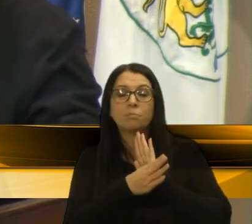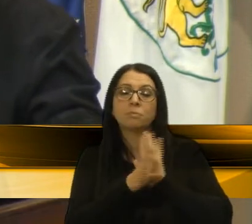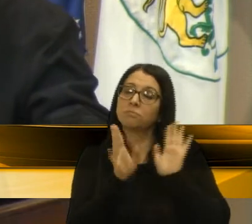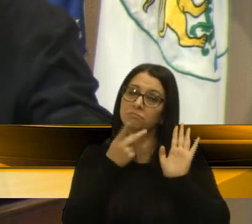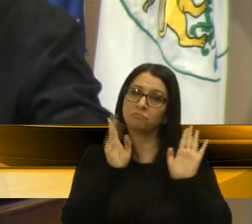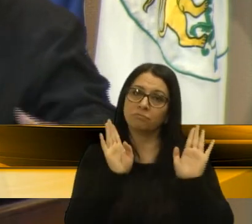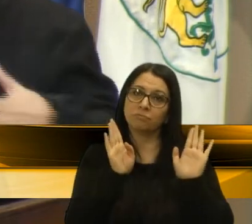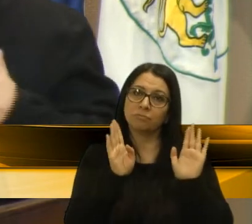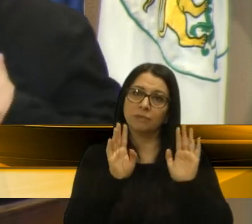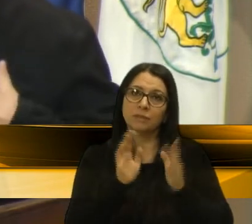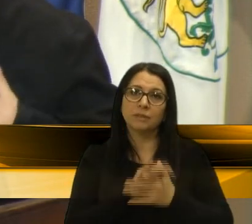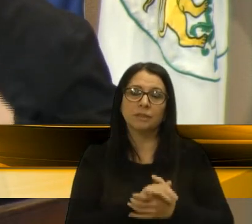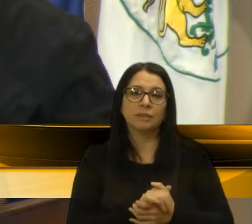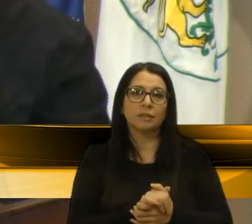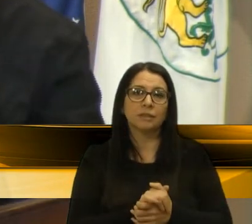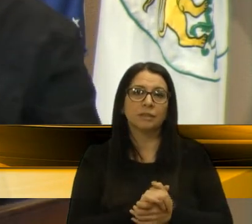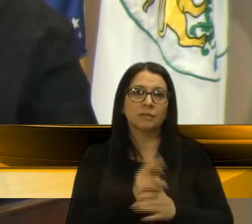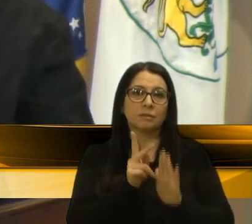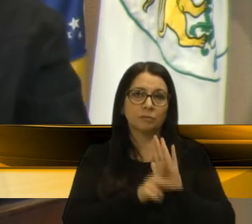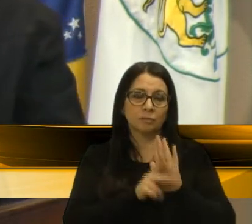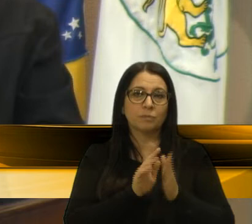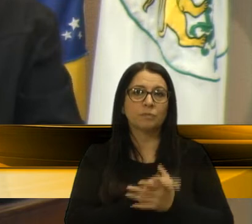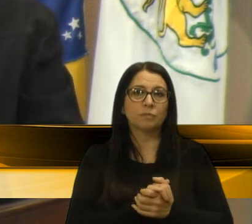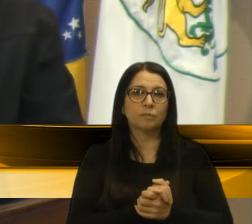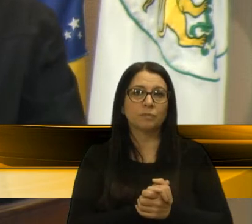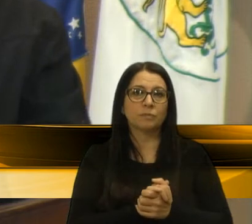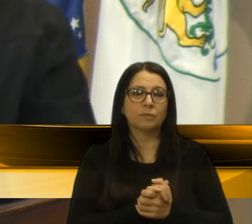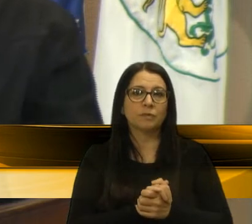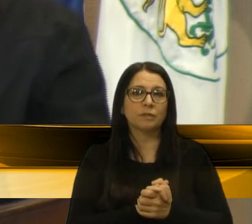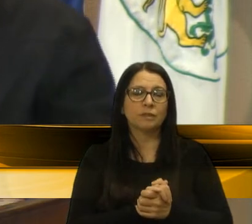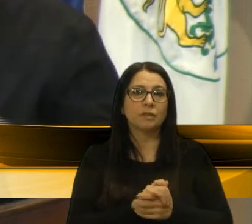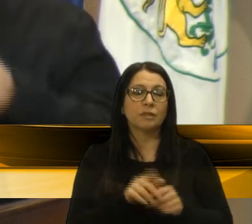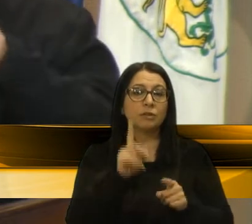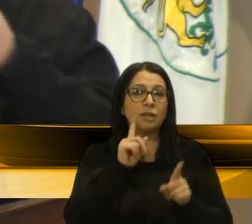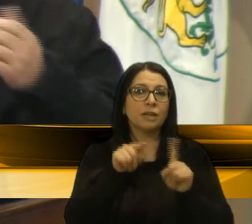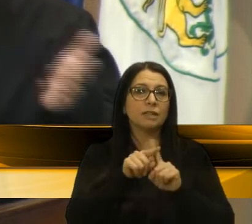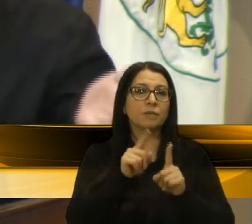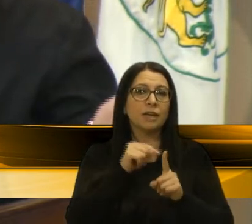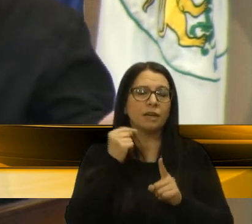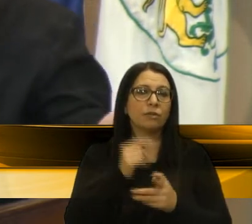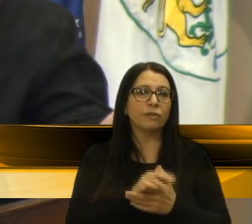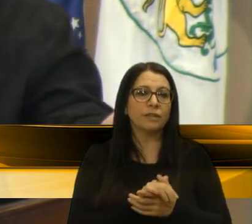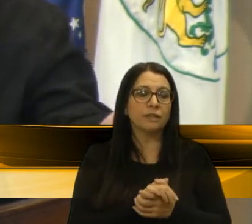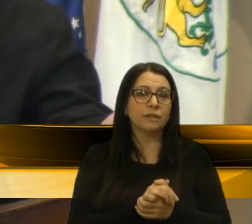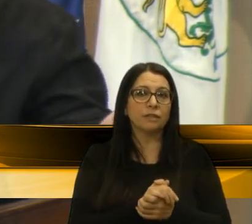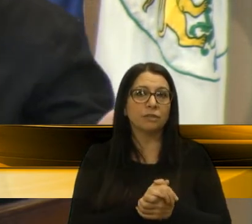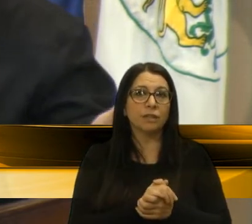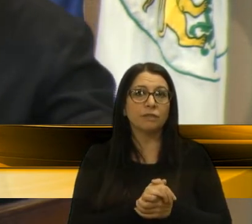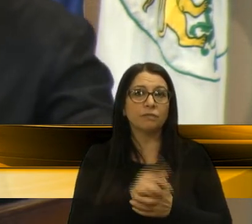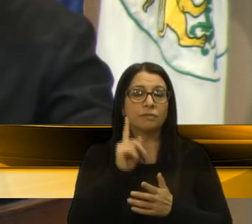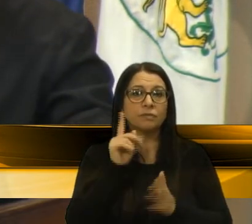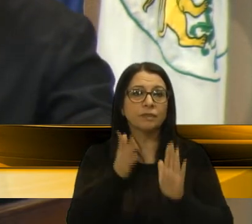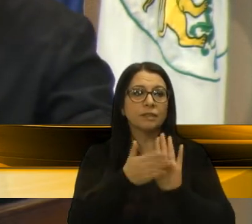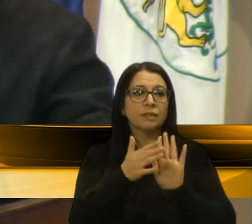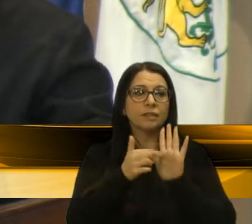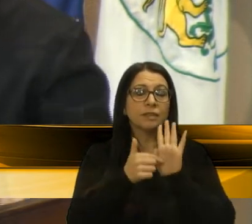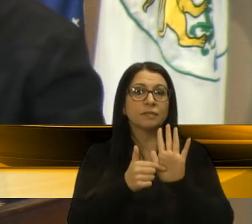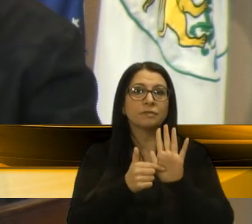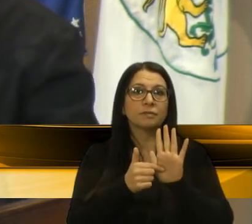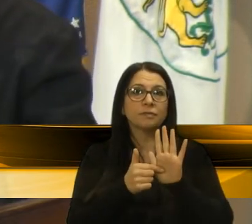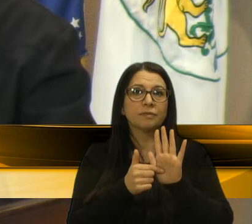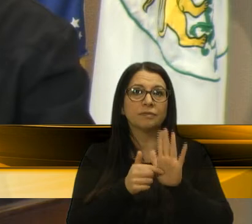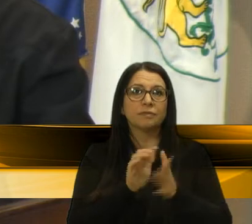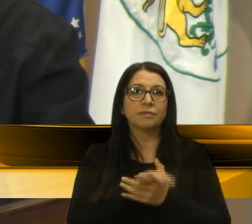isso, aperfeiçoamos o projeto. Então, nesse sentido, essa proposta,